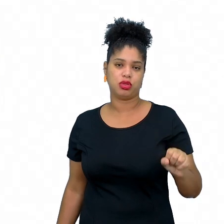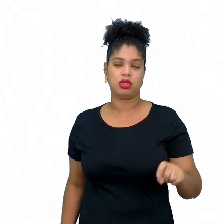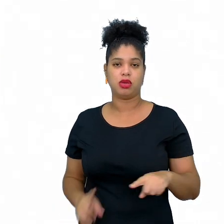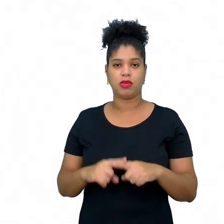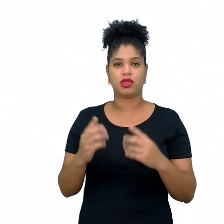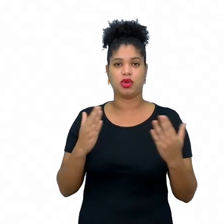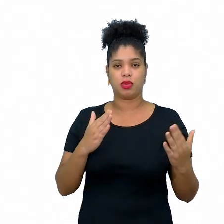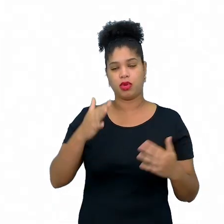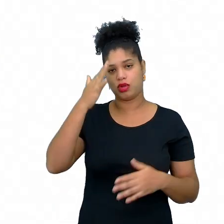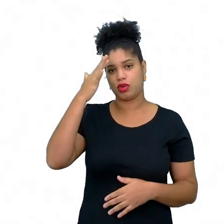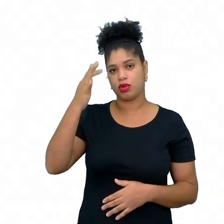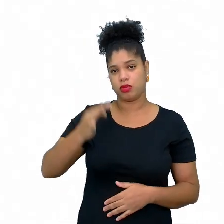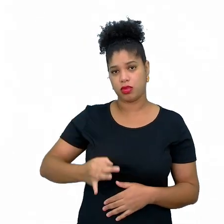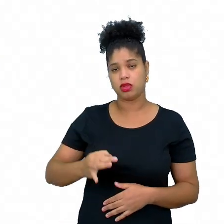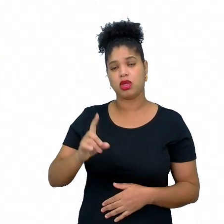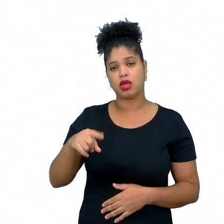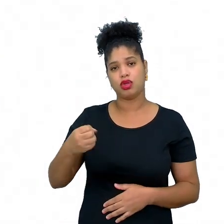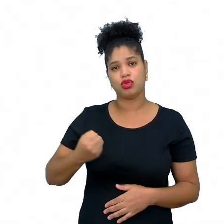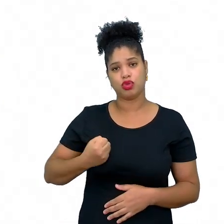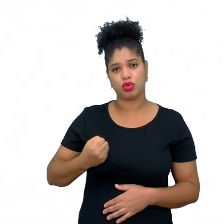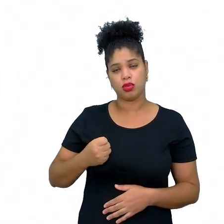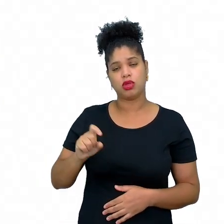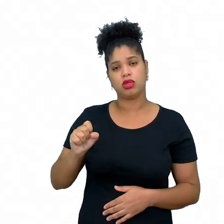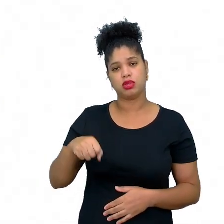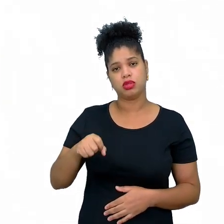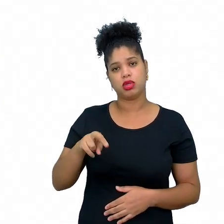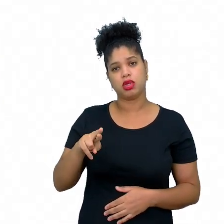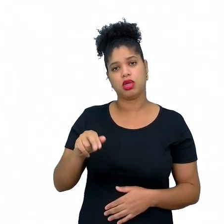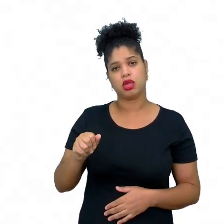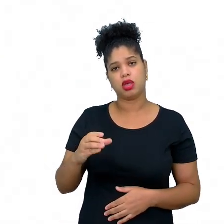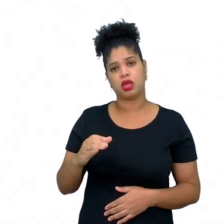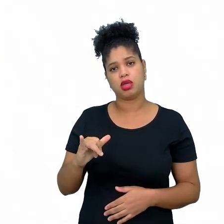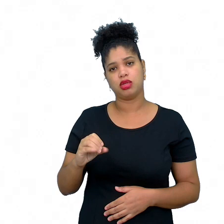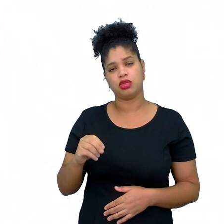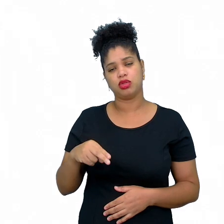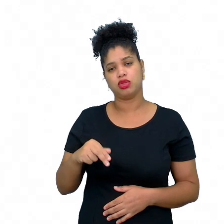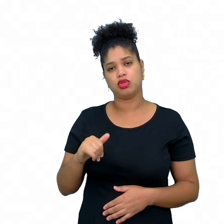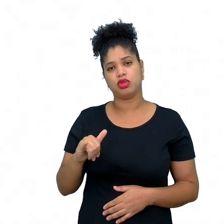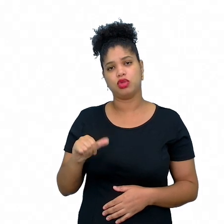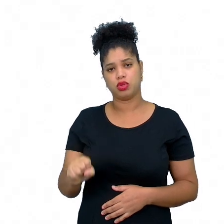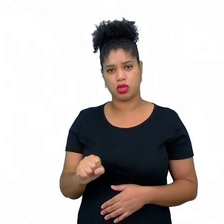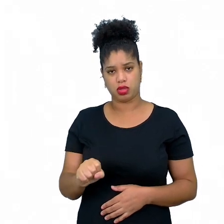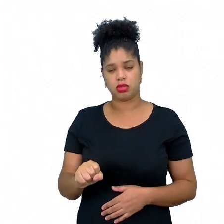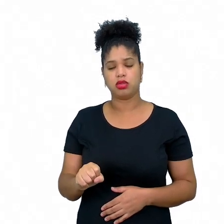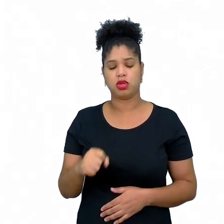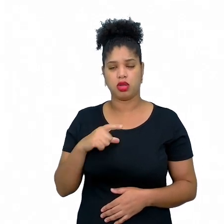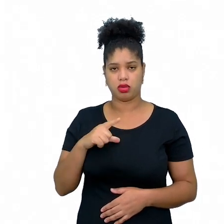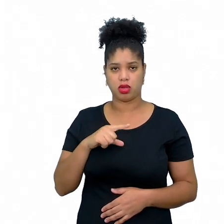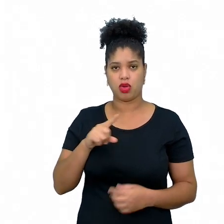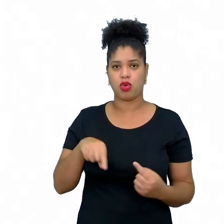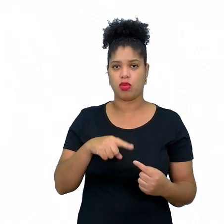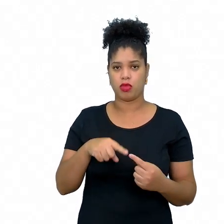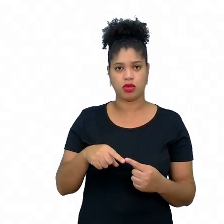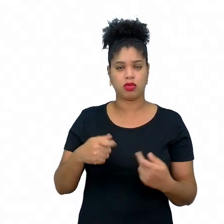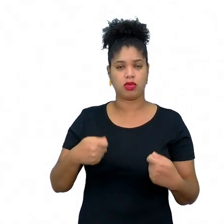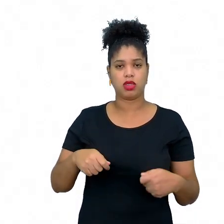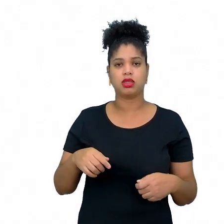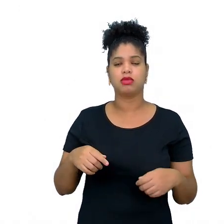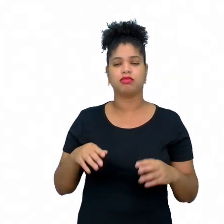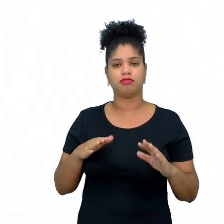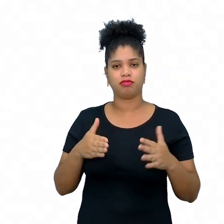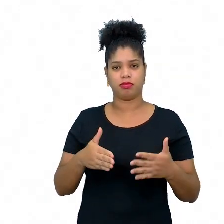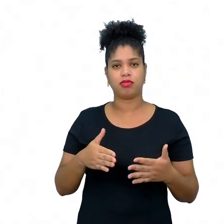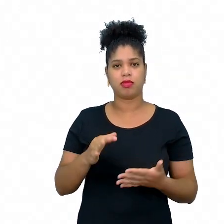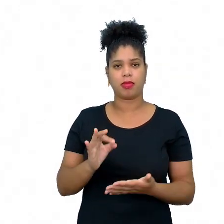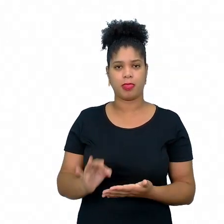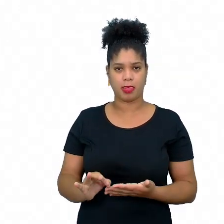sei o que são números racionais e números irracionais, né? Esse objetivo está bem escrito, né?